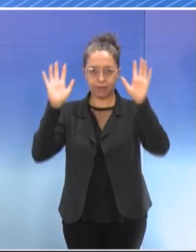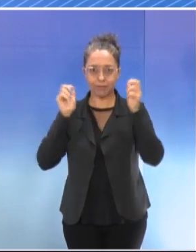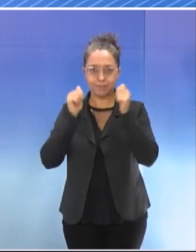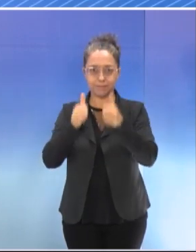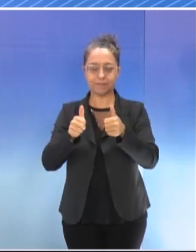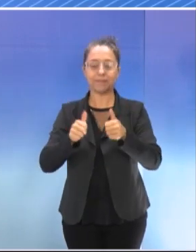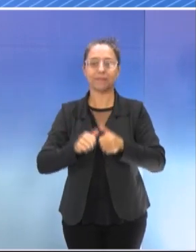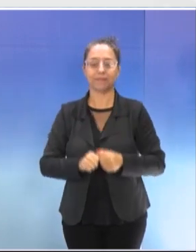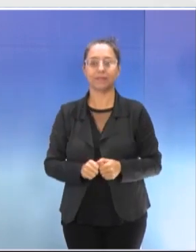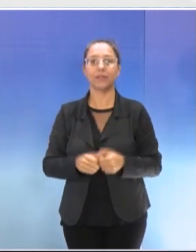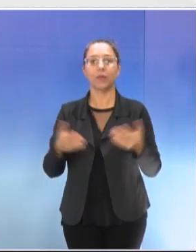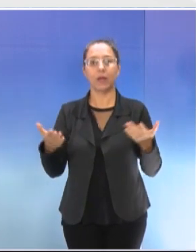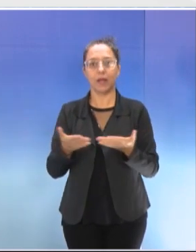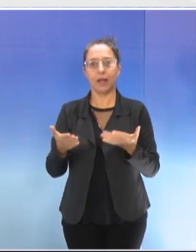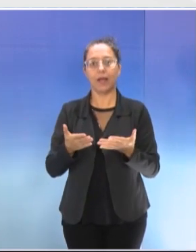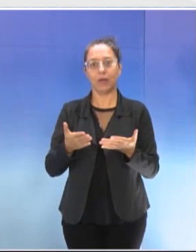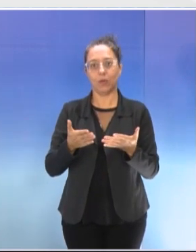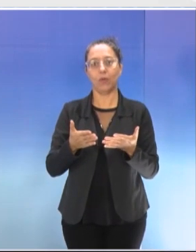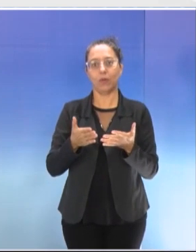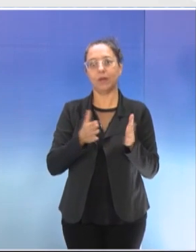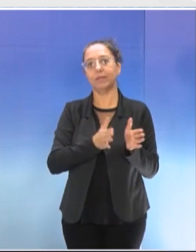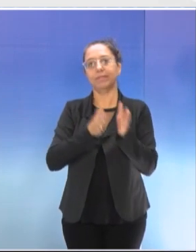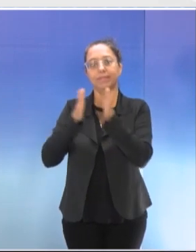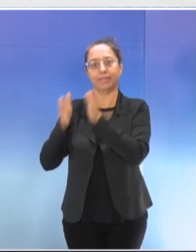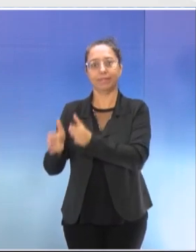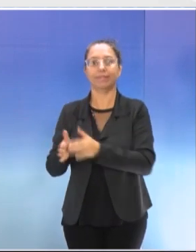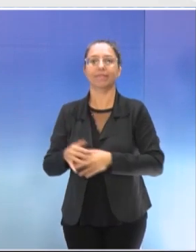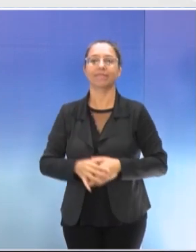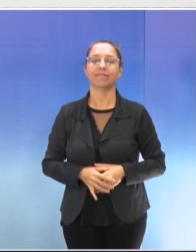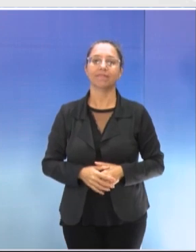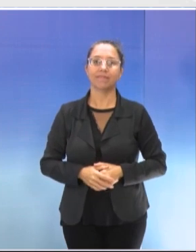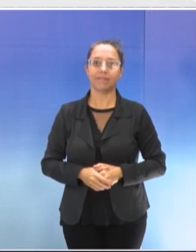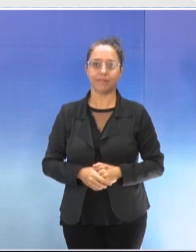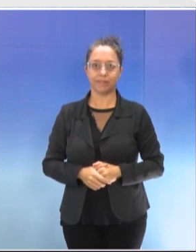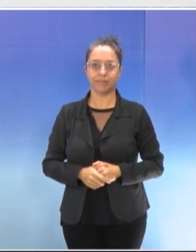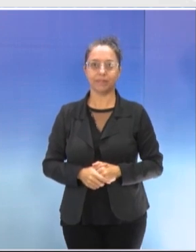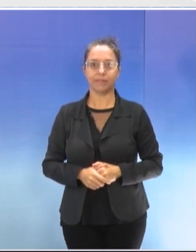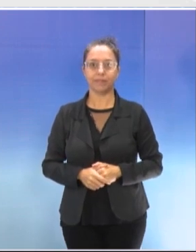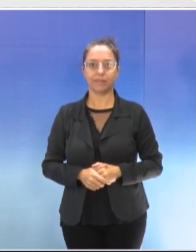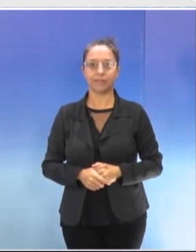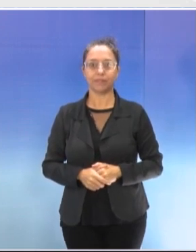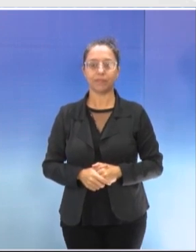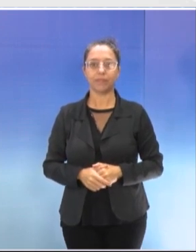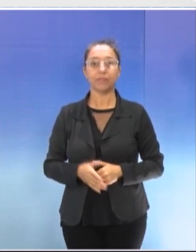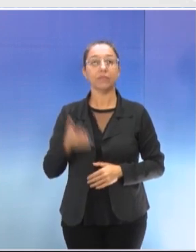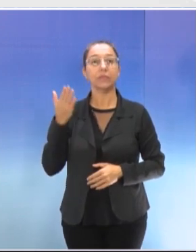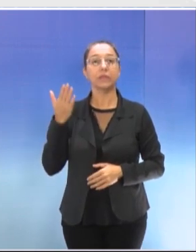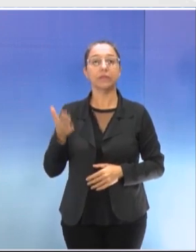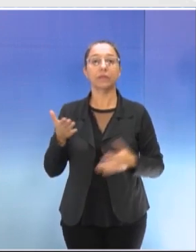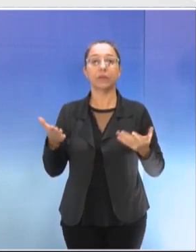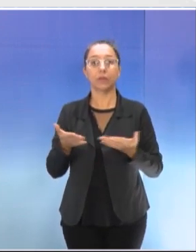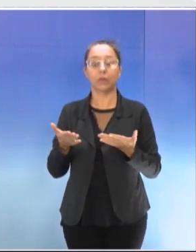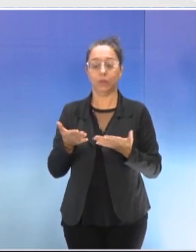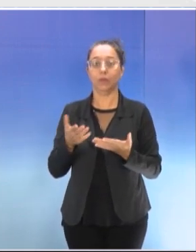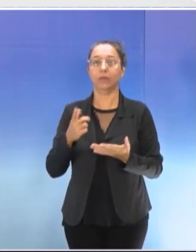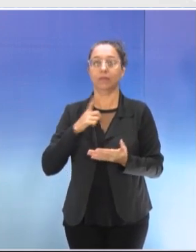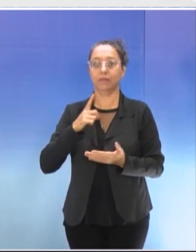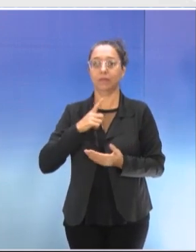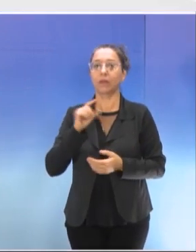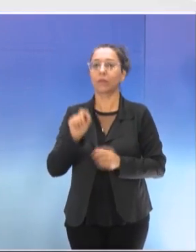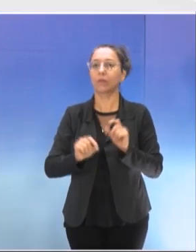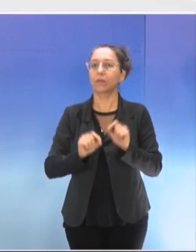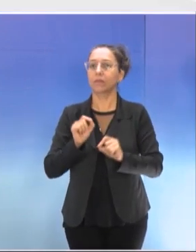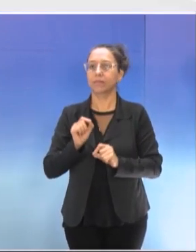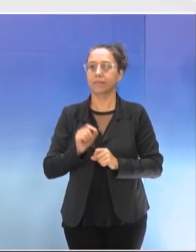vamos passar agora para o próximo item, tá certo? O nosso próximo item, ele traz aqui o